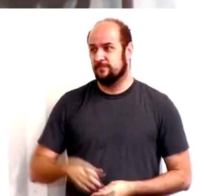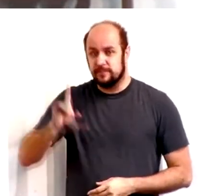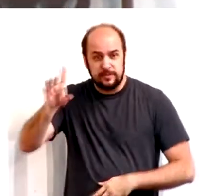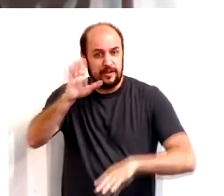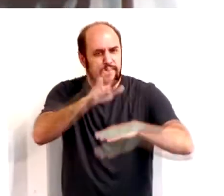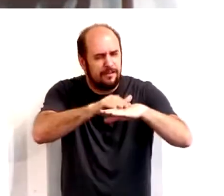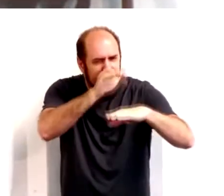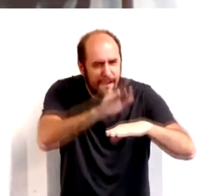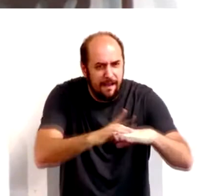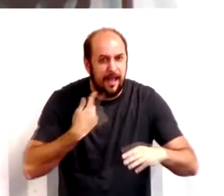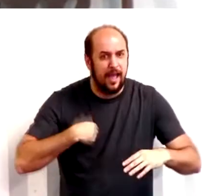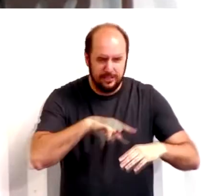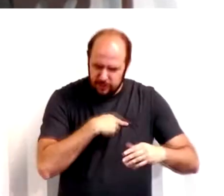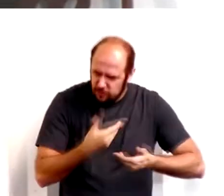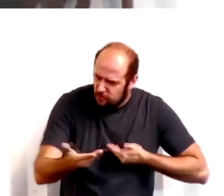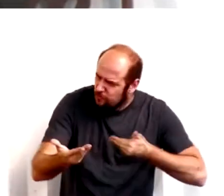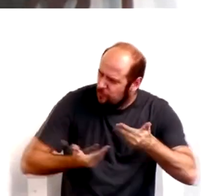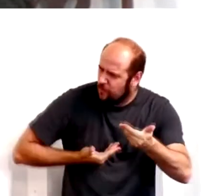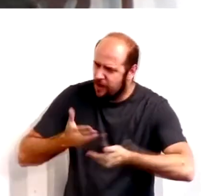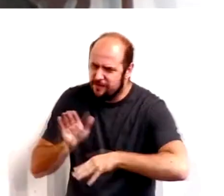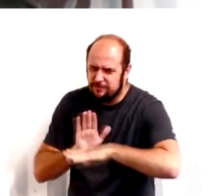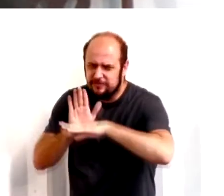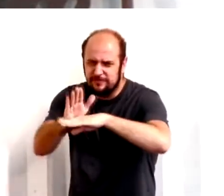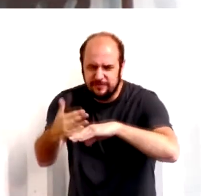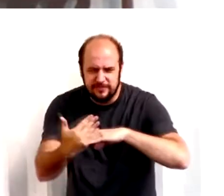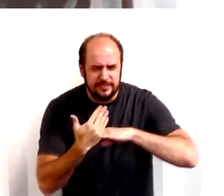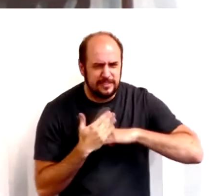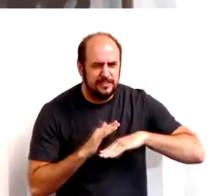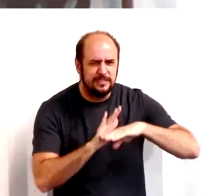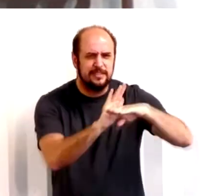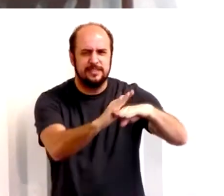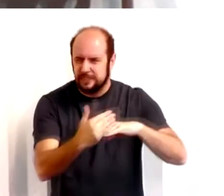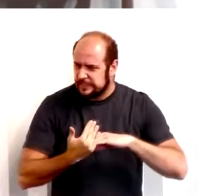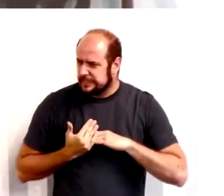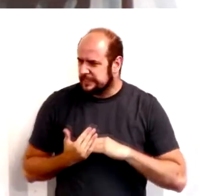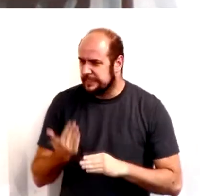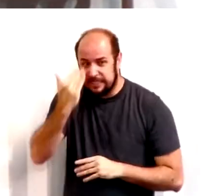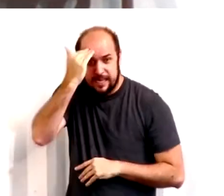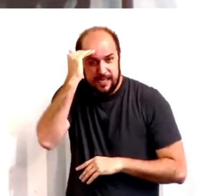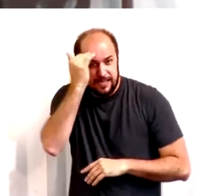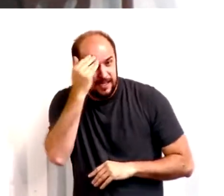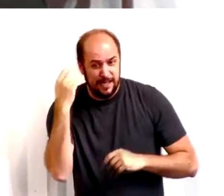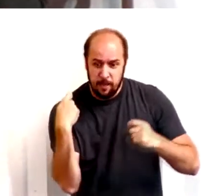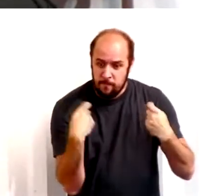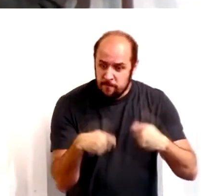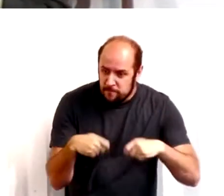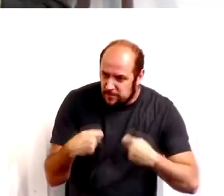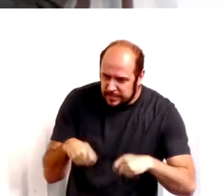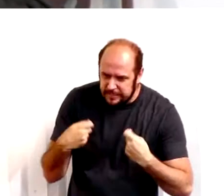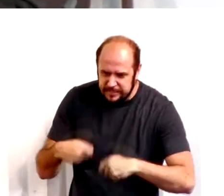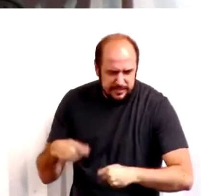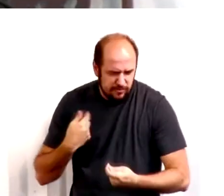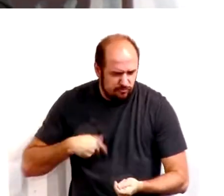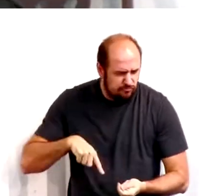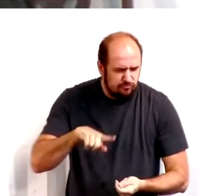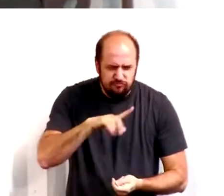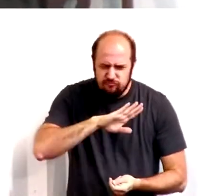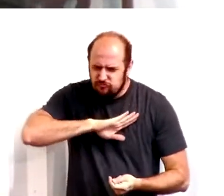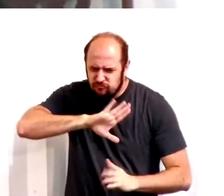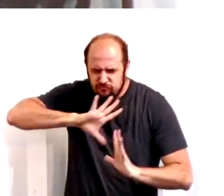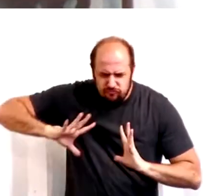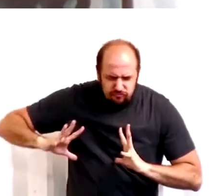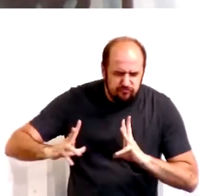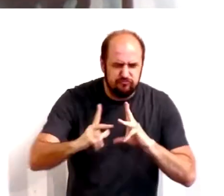para servir um ao outro, não ajudando em suas necessidades tão somente, mas entendendo que a necessidade perpassa